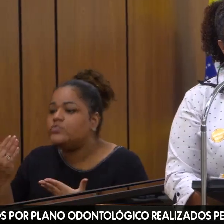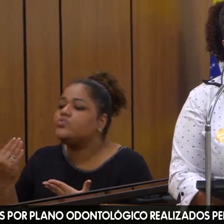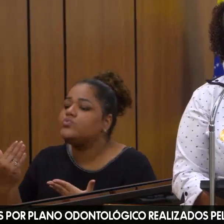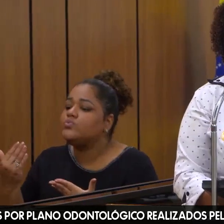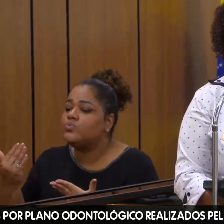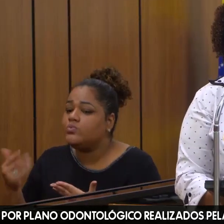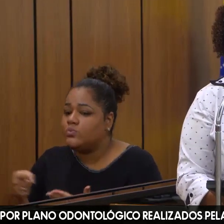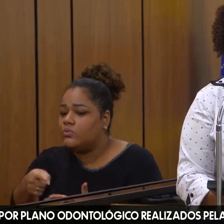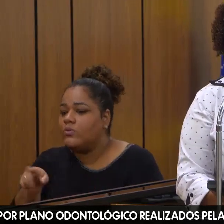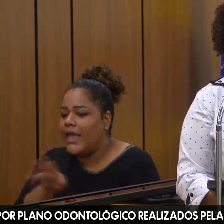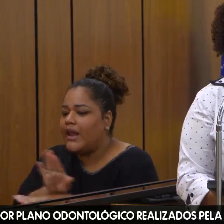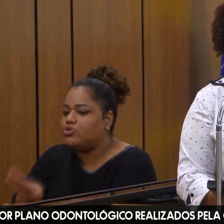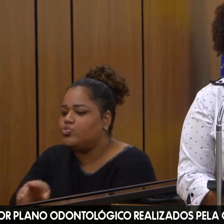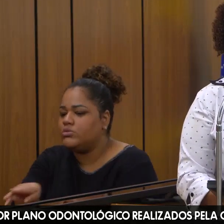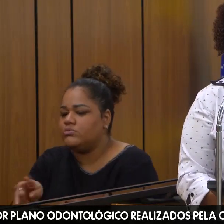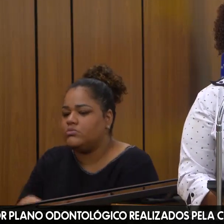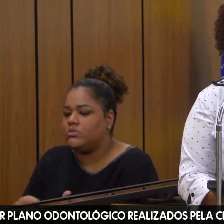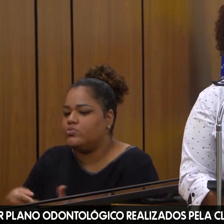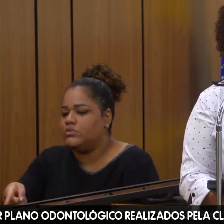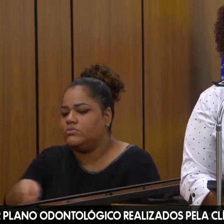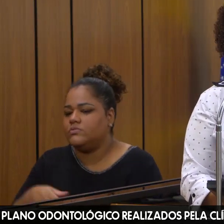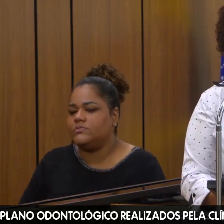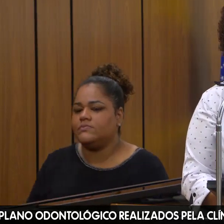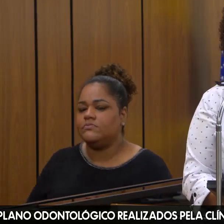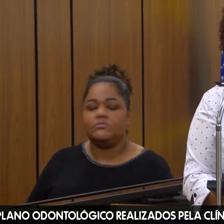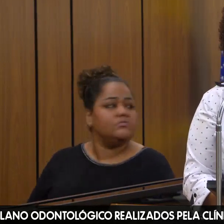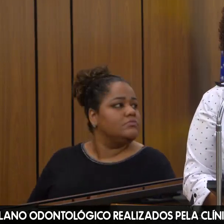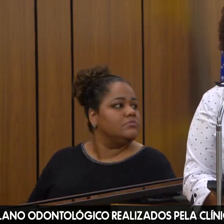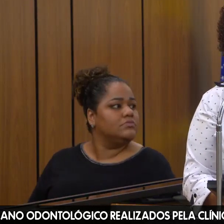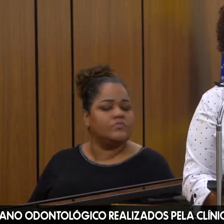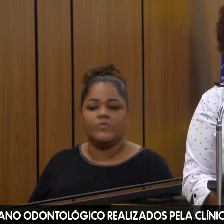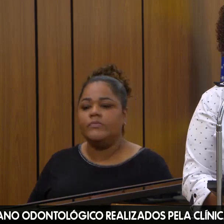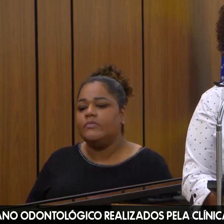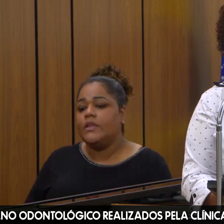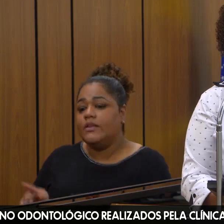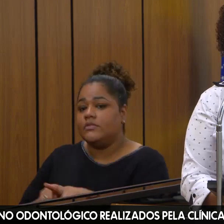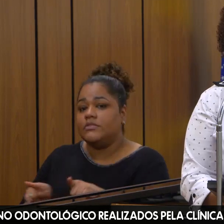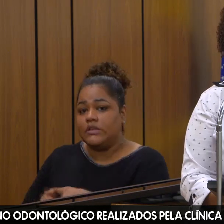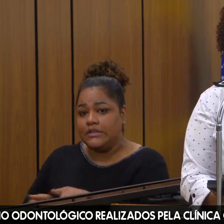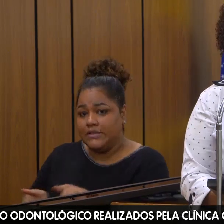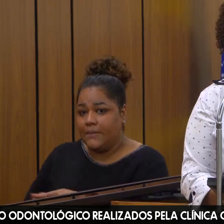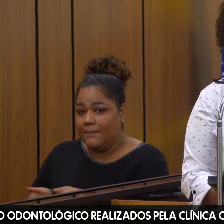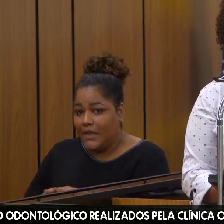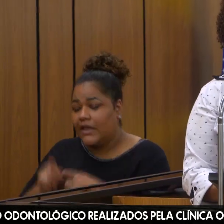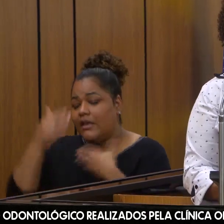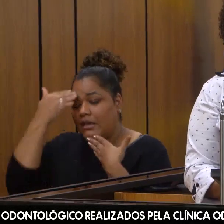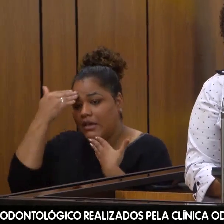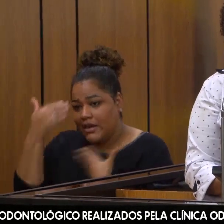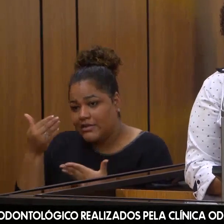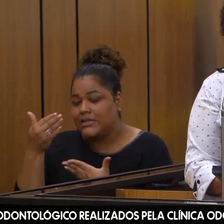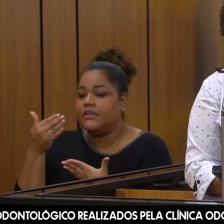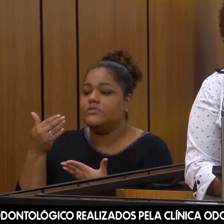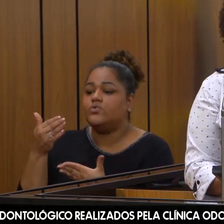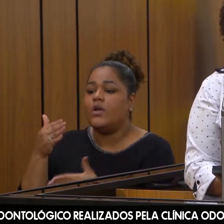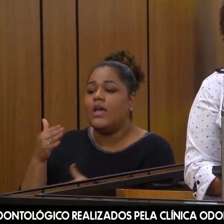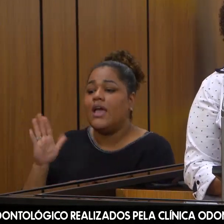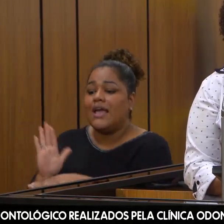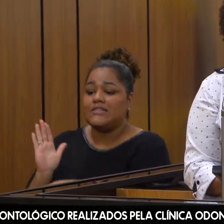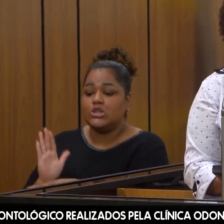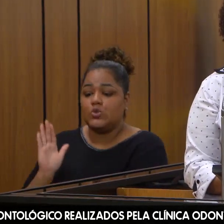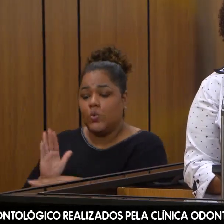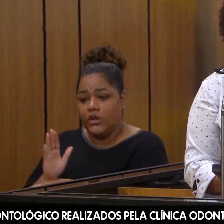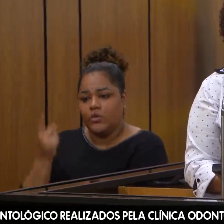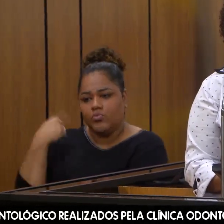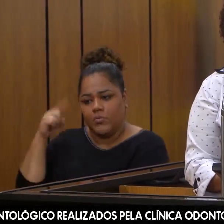especial a assessoria do deputado a Marilza que tanto